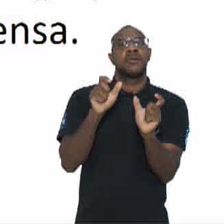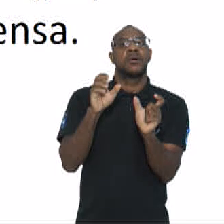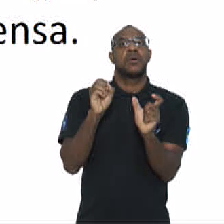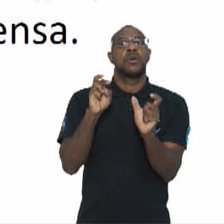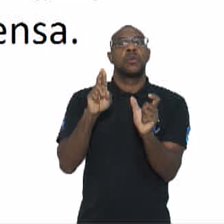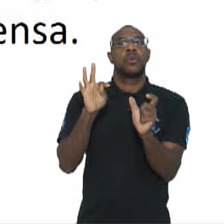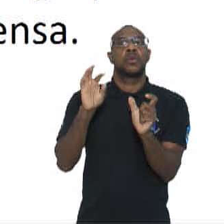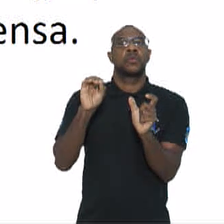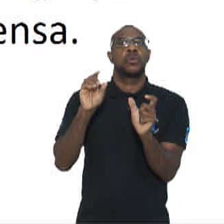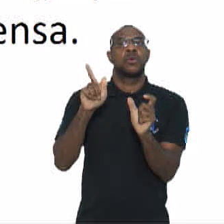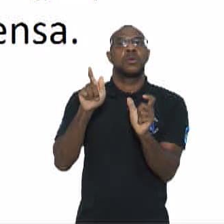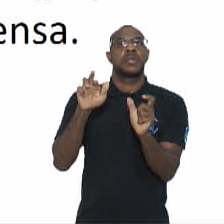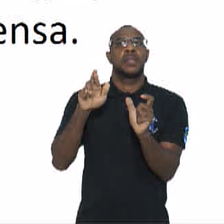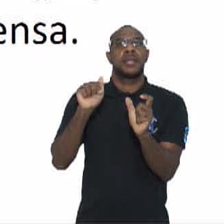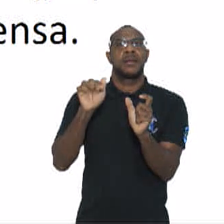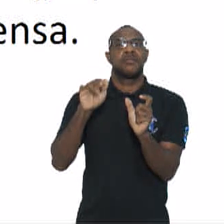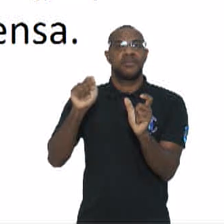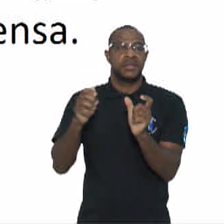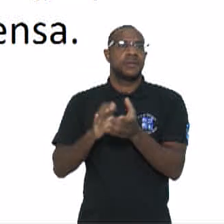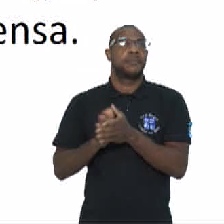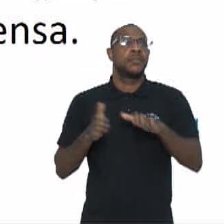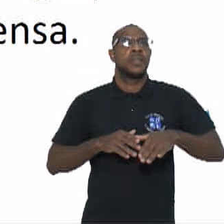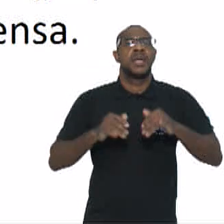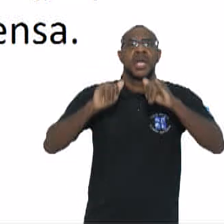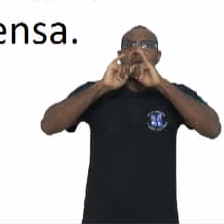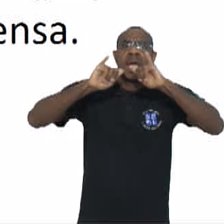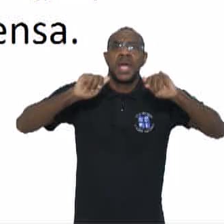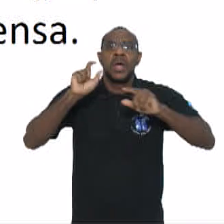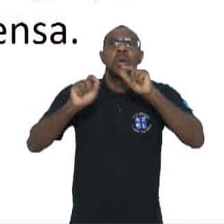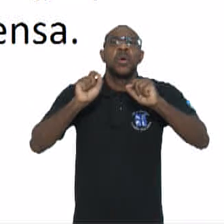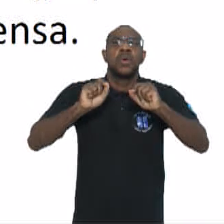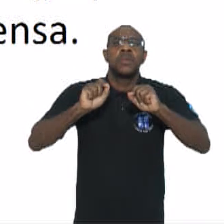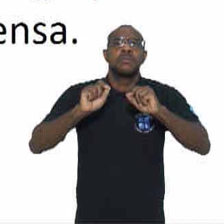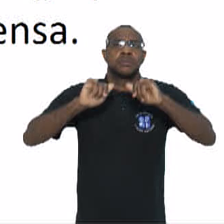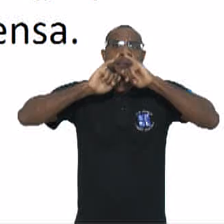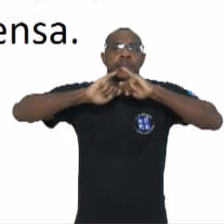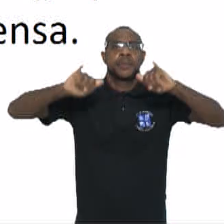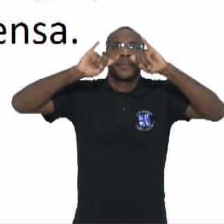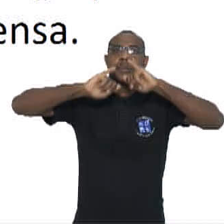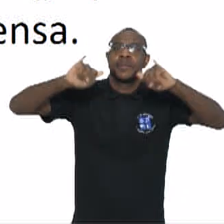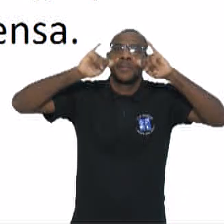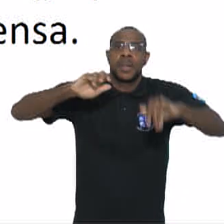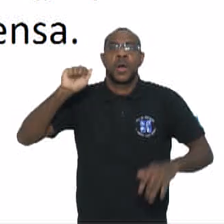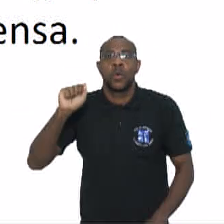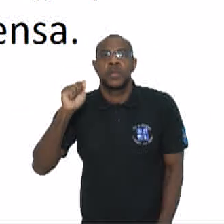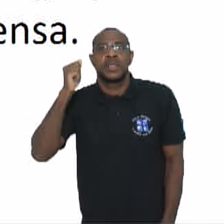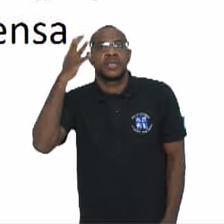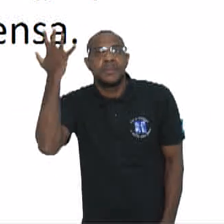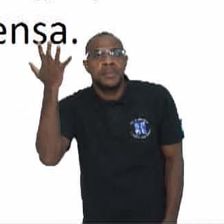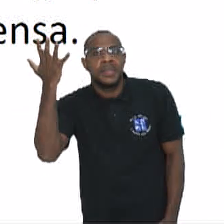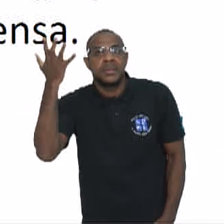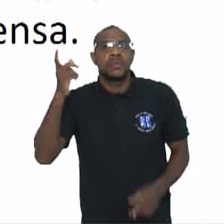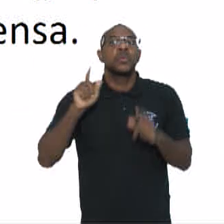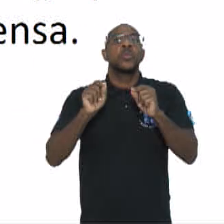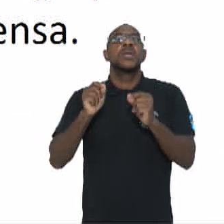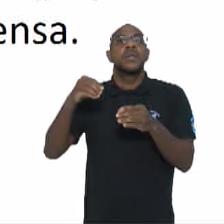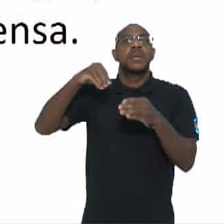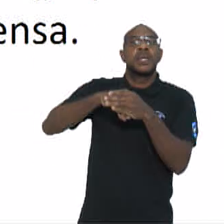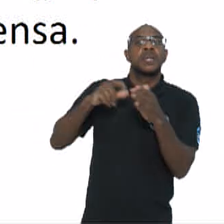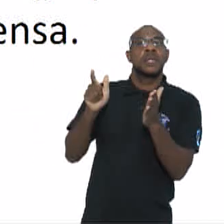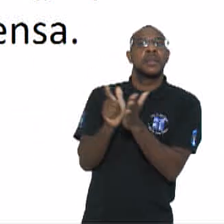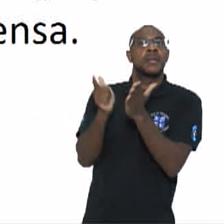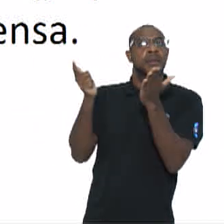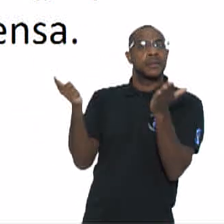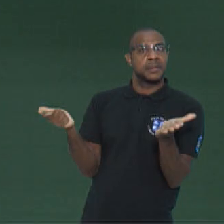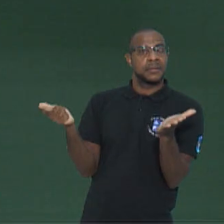Relembrando o gênero notícia. A notícia é um formato de divulgação de um acontecimento por meios jornalísticos. Então, assim